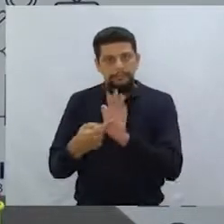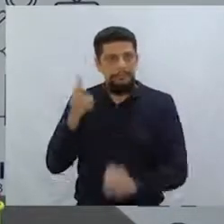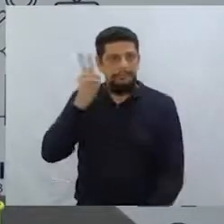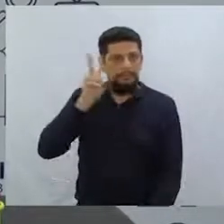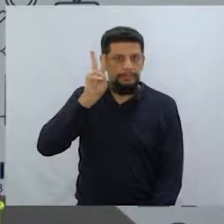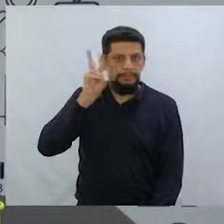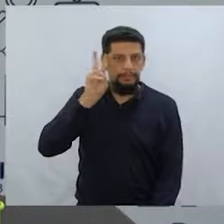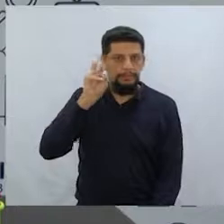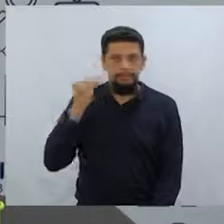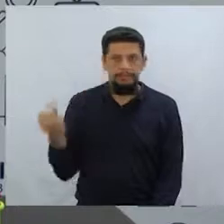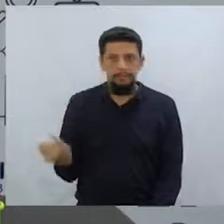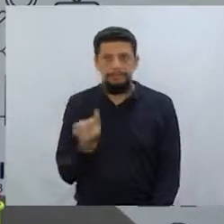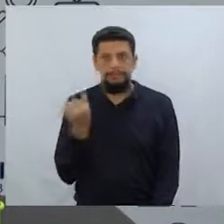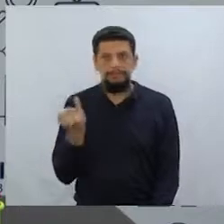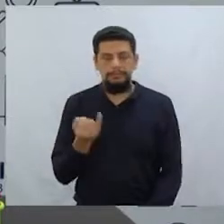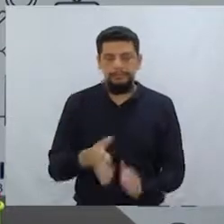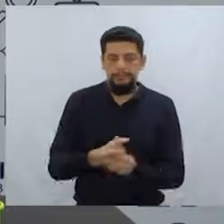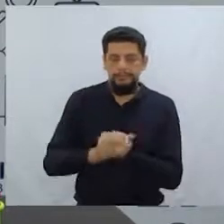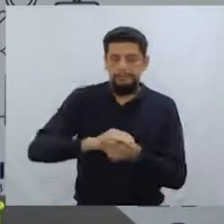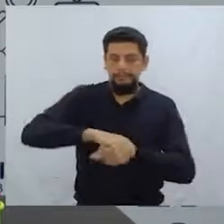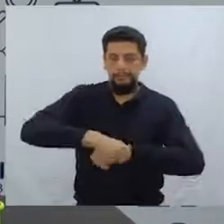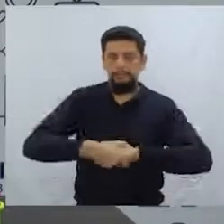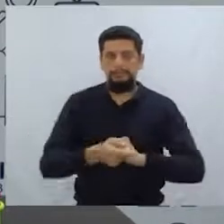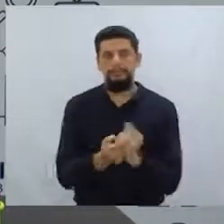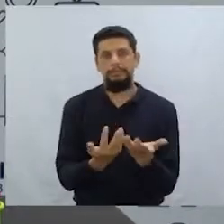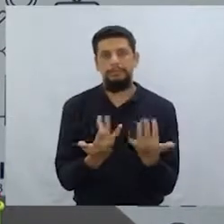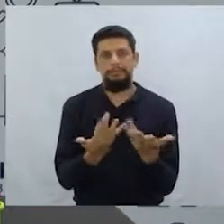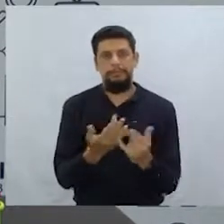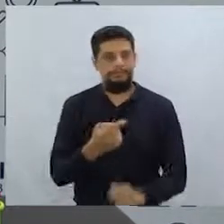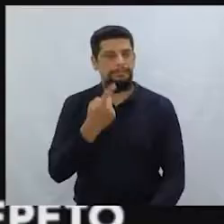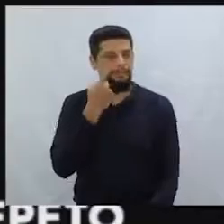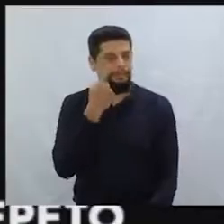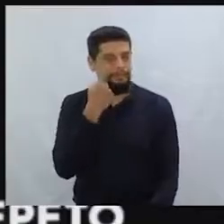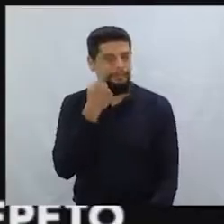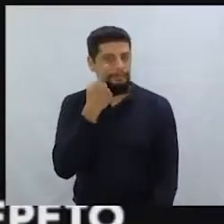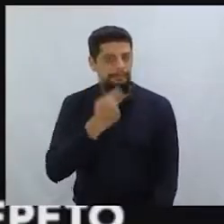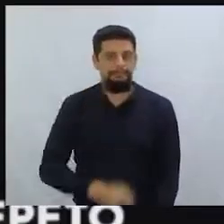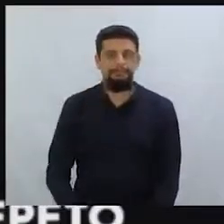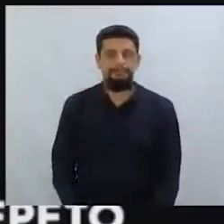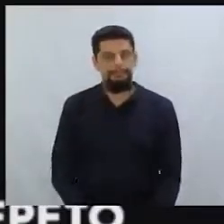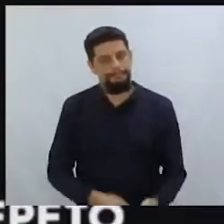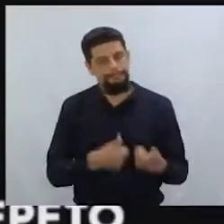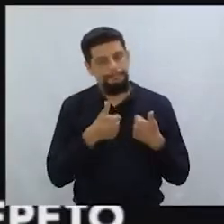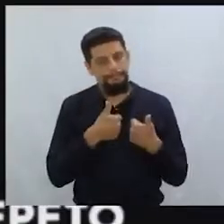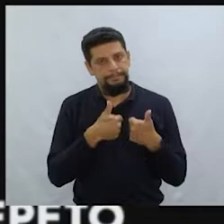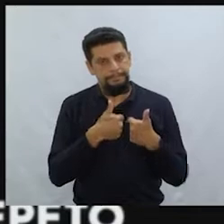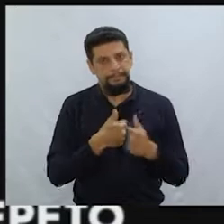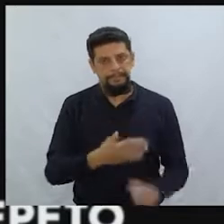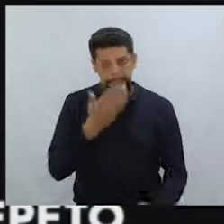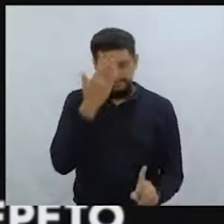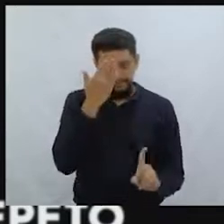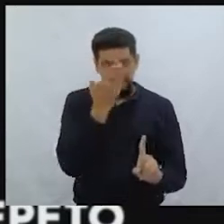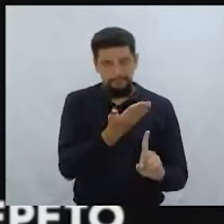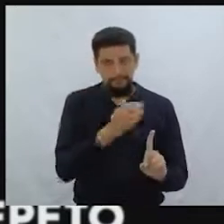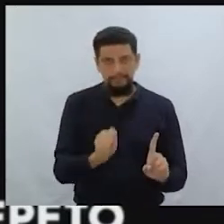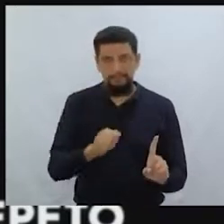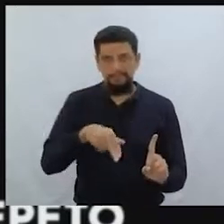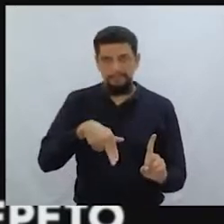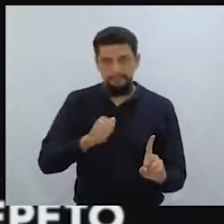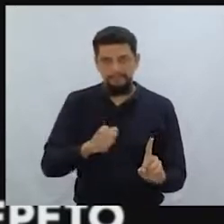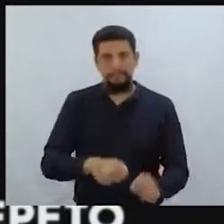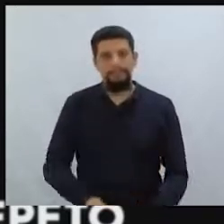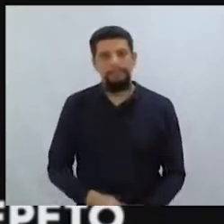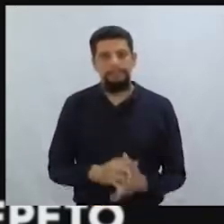lembrança importante da higienização das mãos. Vamos ver? Muito bem, Ana. Obrigada aí por